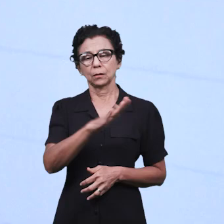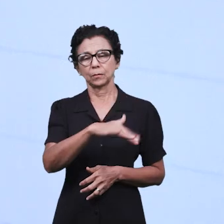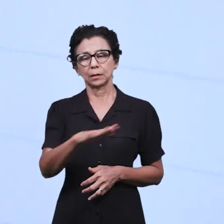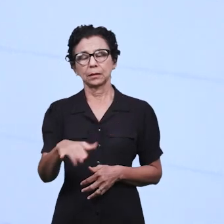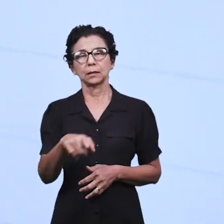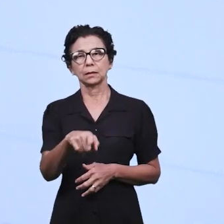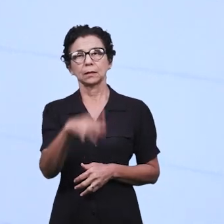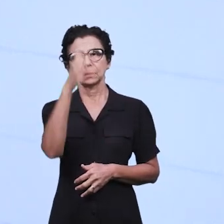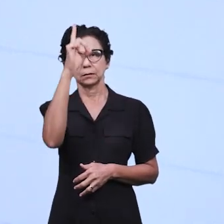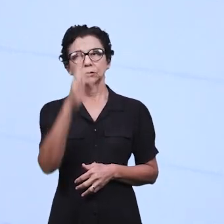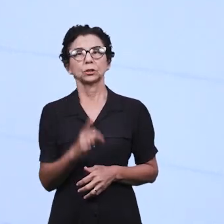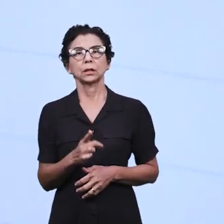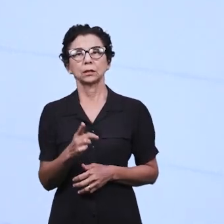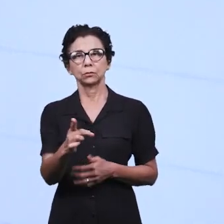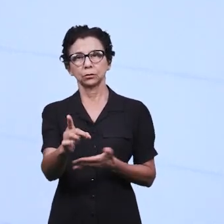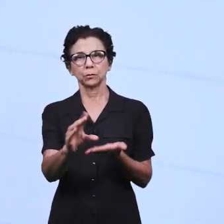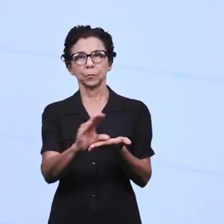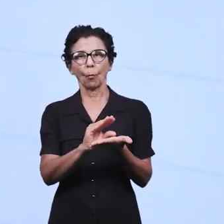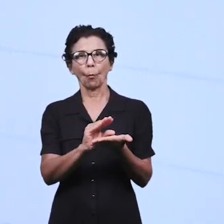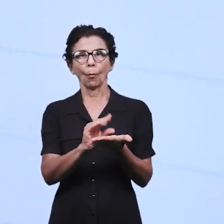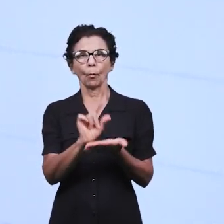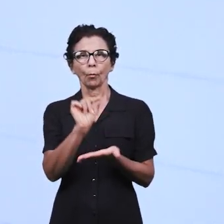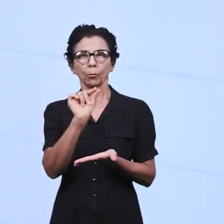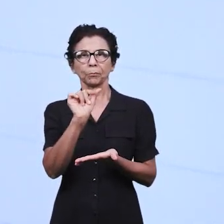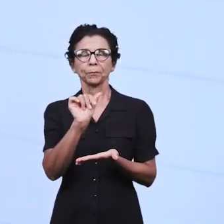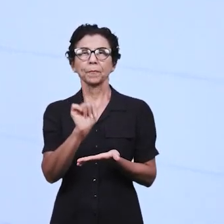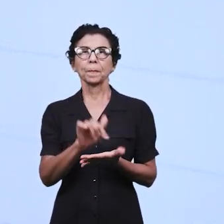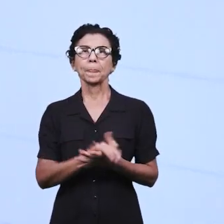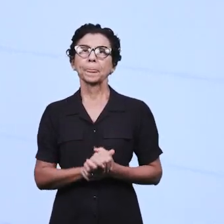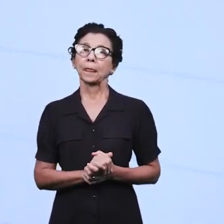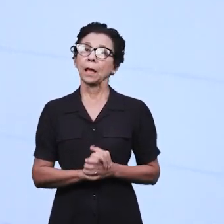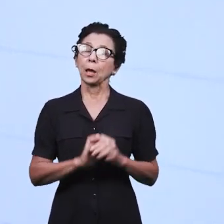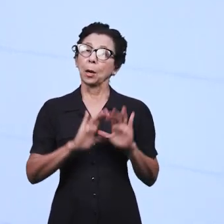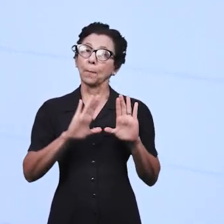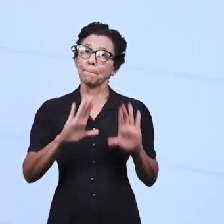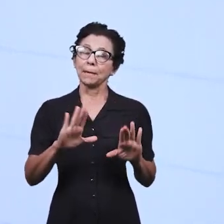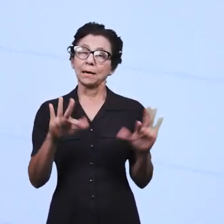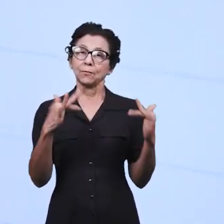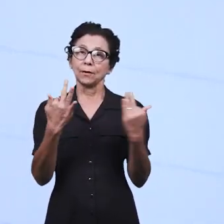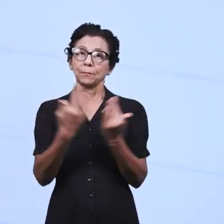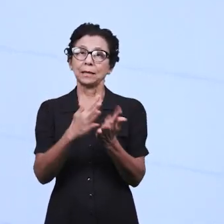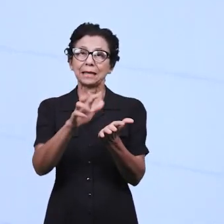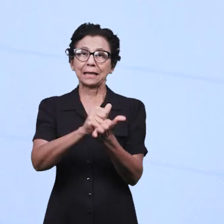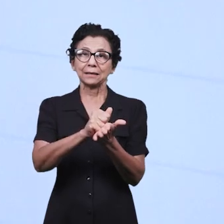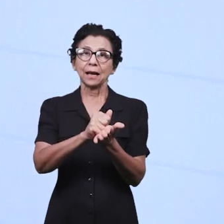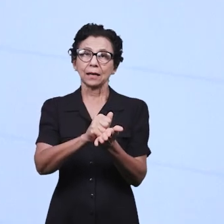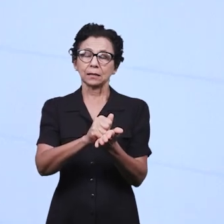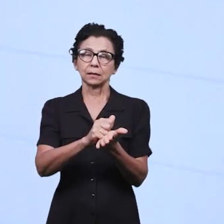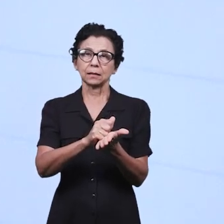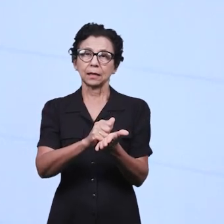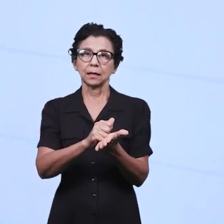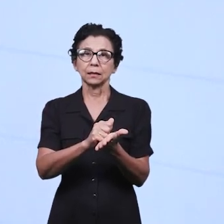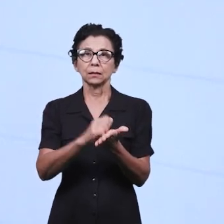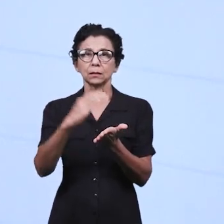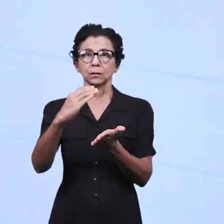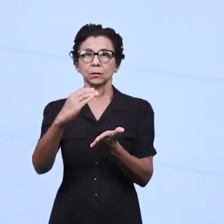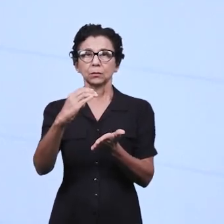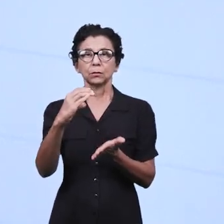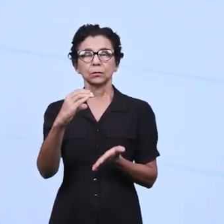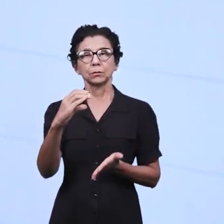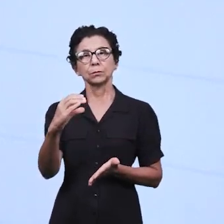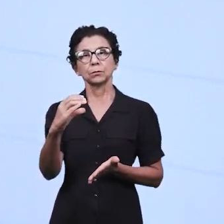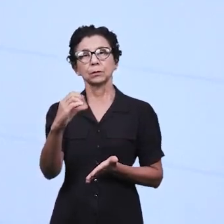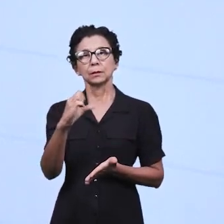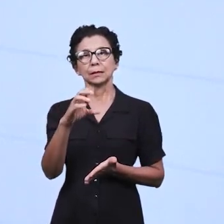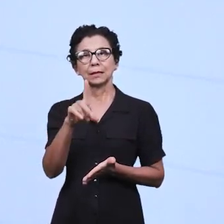direito ao benefício. É importante que a família esteja cadastrada no CAD único. tá? Isso é um requisito muito importante. Claro. Então, a primeira